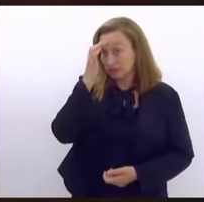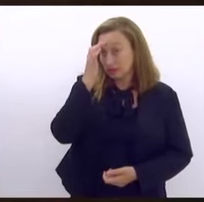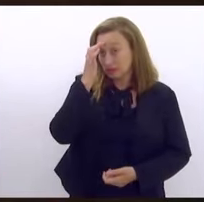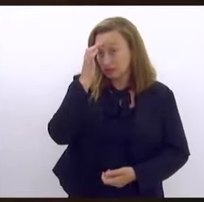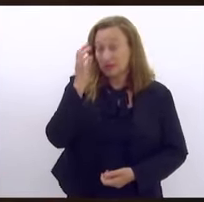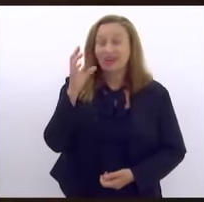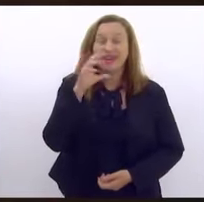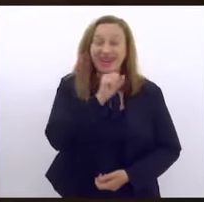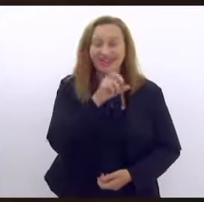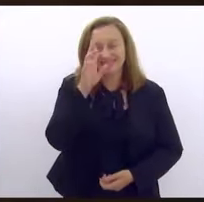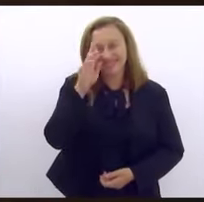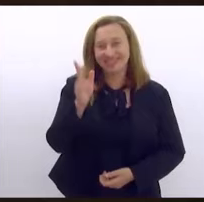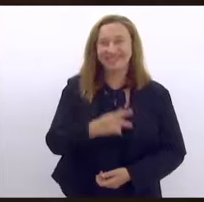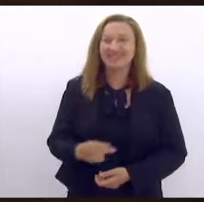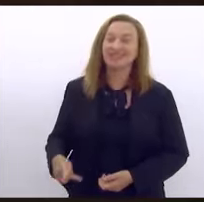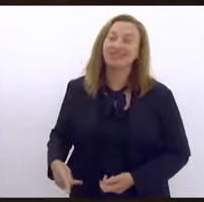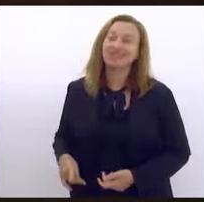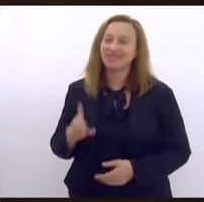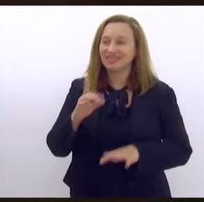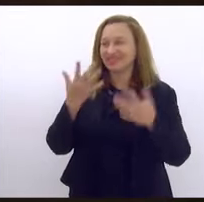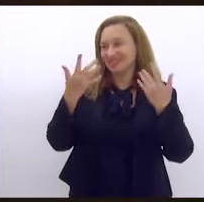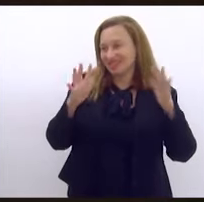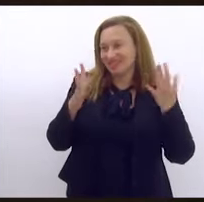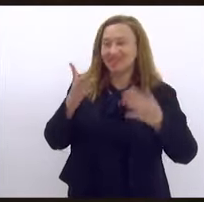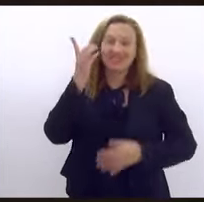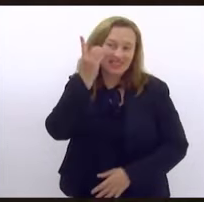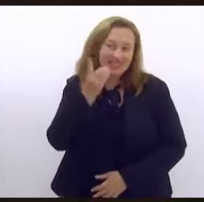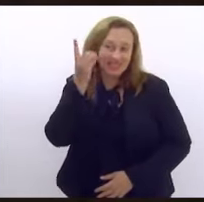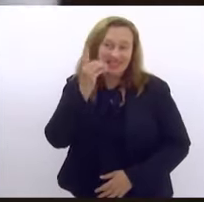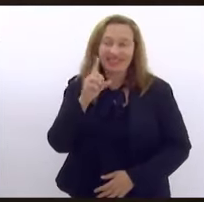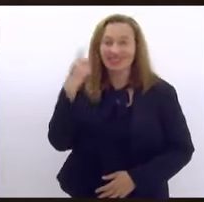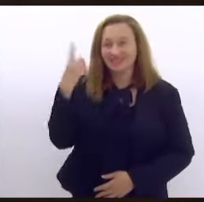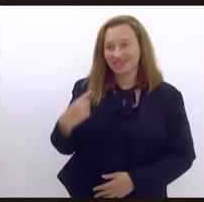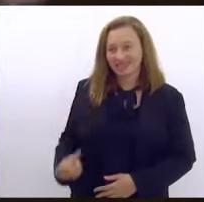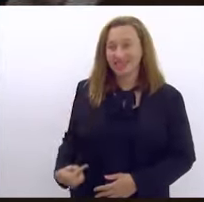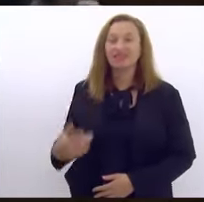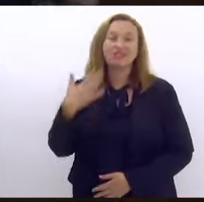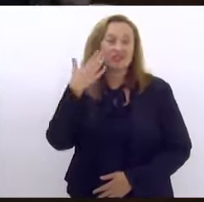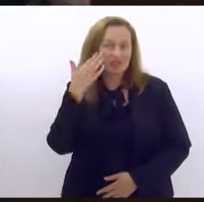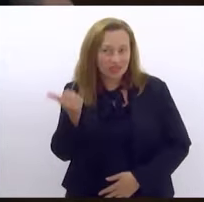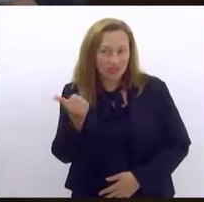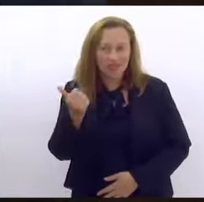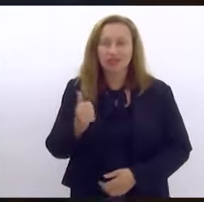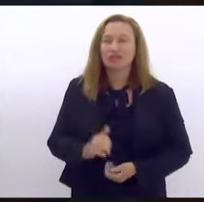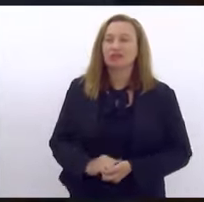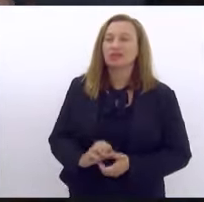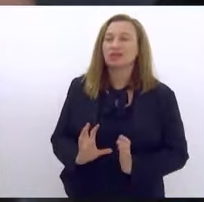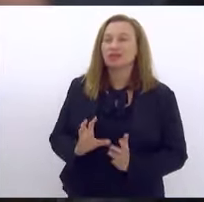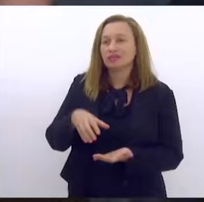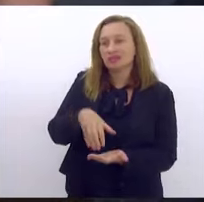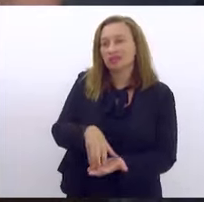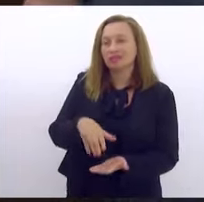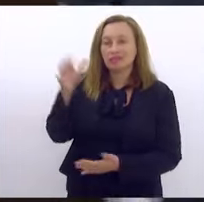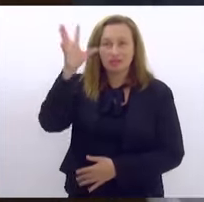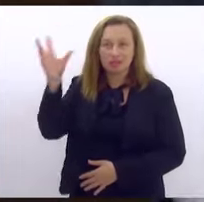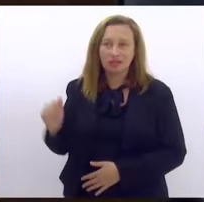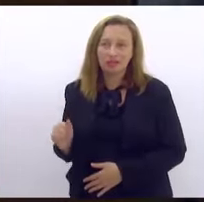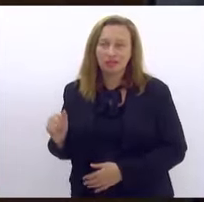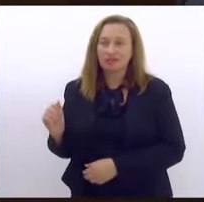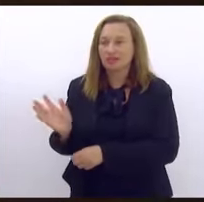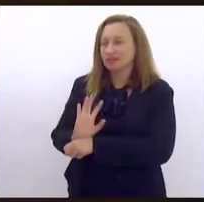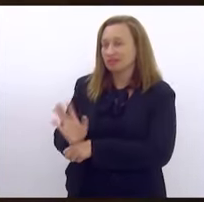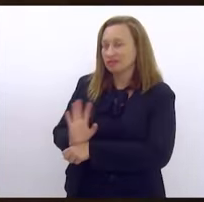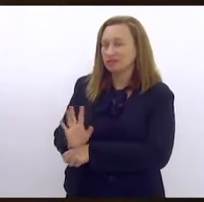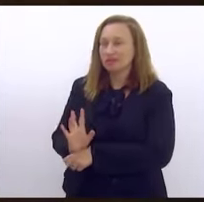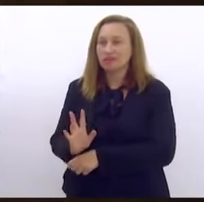Muito rápido, senhor presidente. Só para parabenizar a deputada Dani Balbi. A gente sabe que o Centro Afro-Carioca de Cinema é